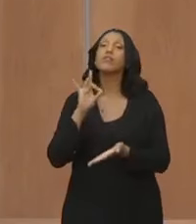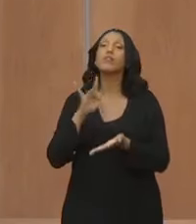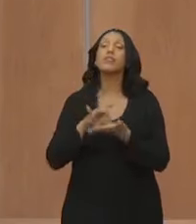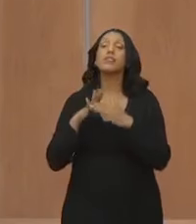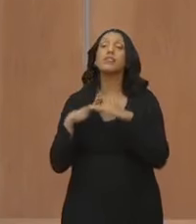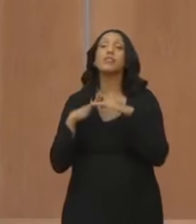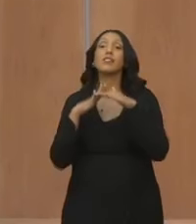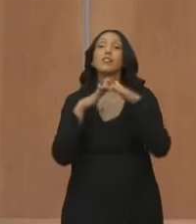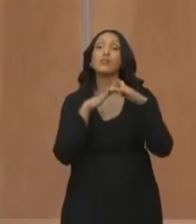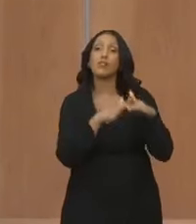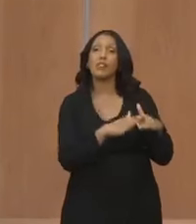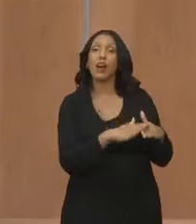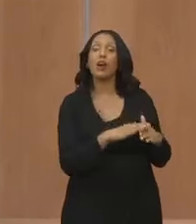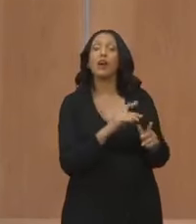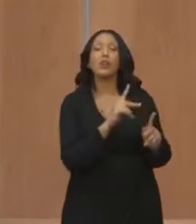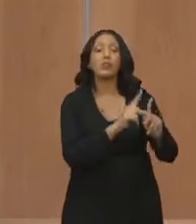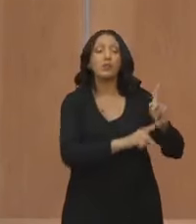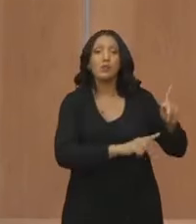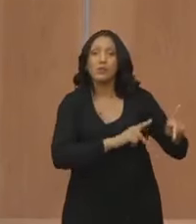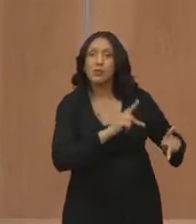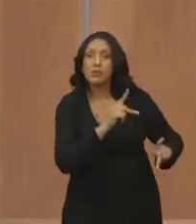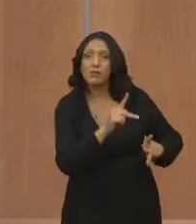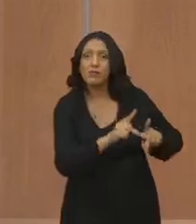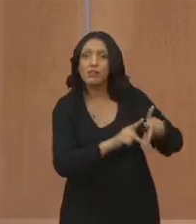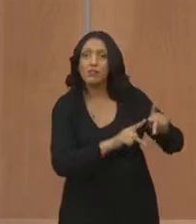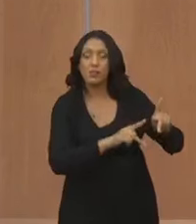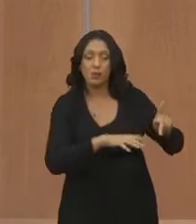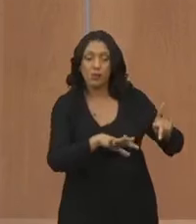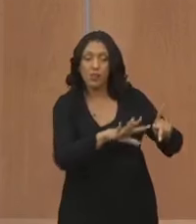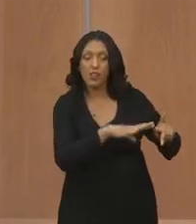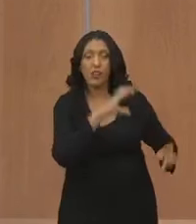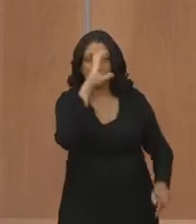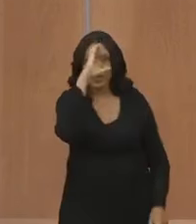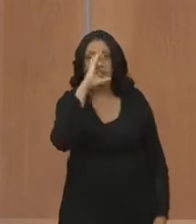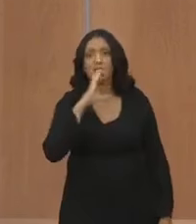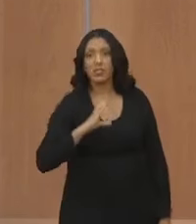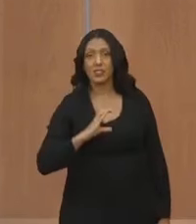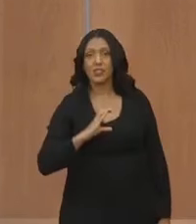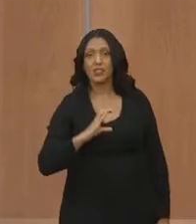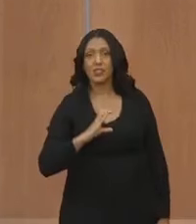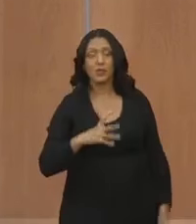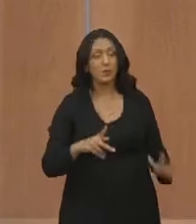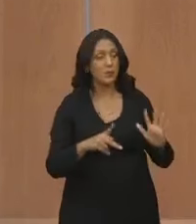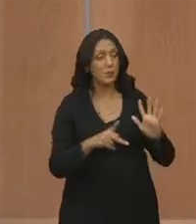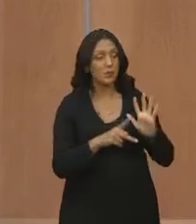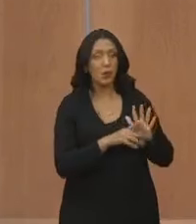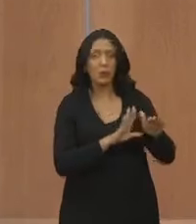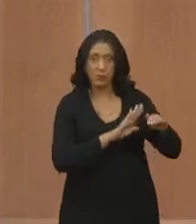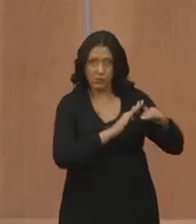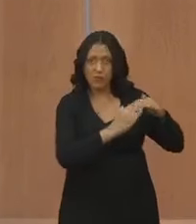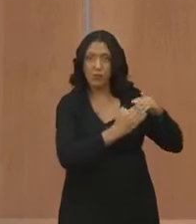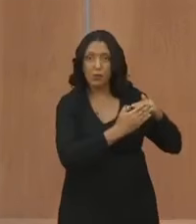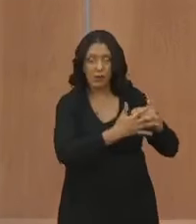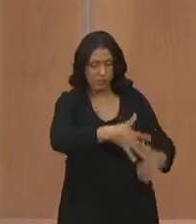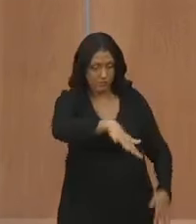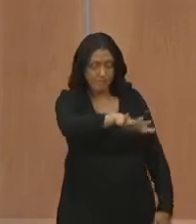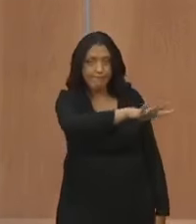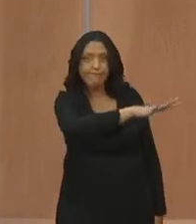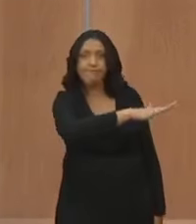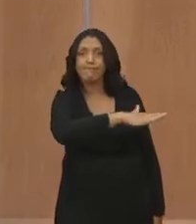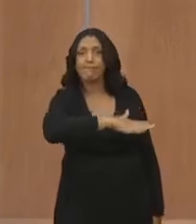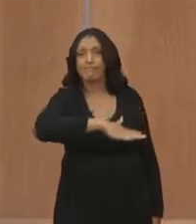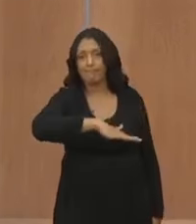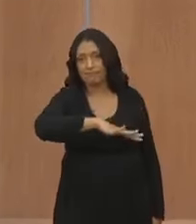discutir se a prefeitura está em má situação, se está em boa situação. O que eu quero discutir aqui é que o Veranejal sempre ficou por